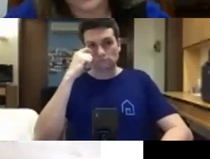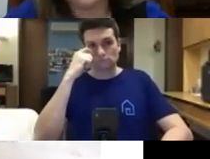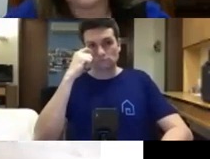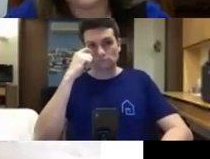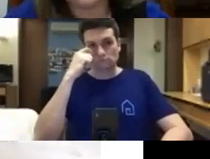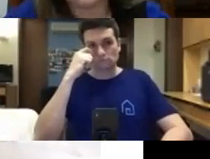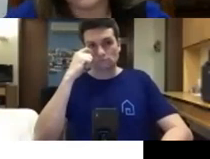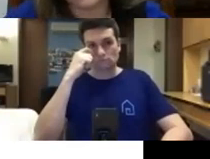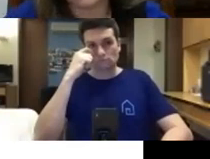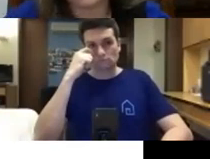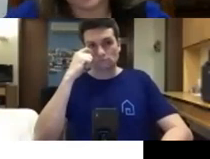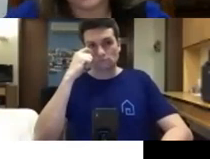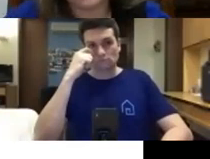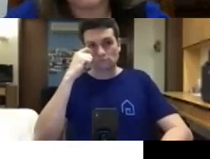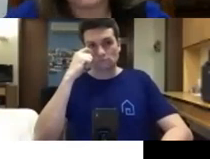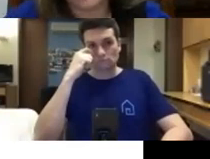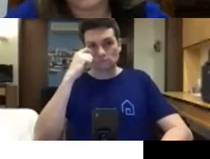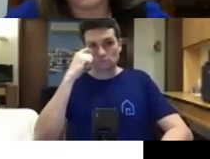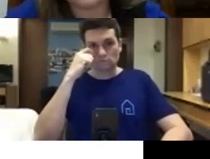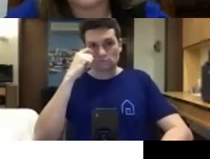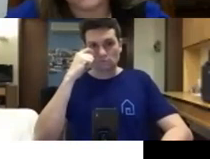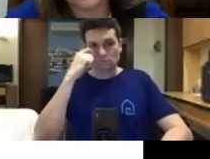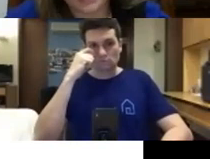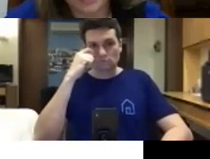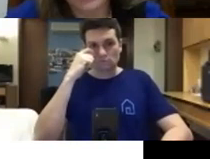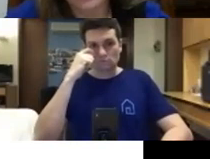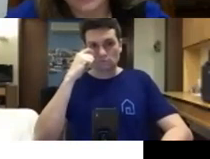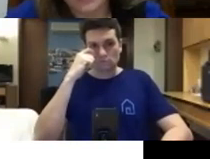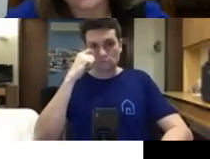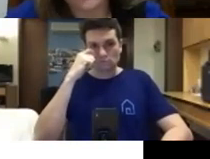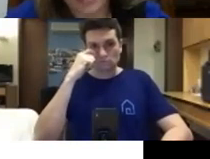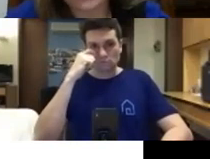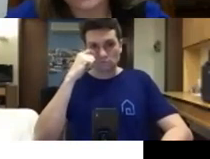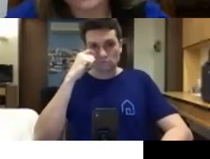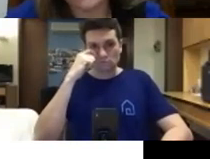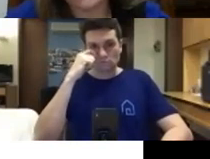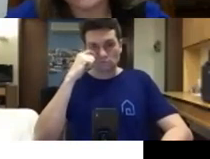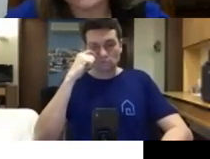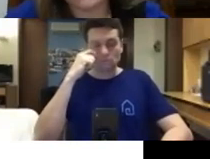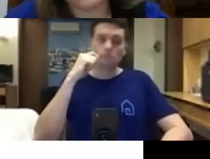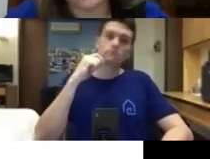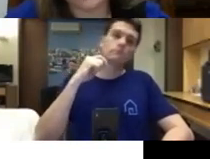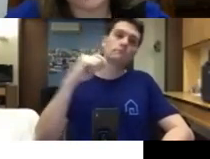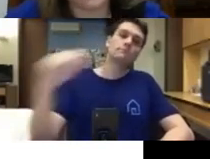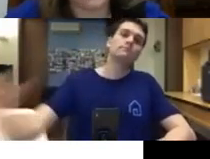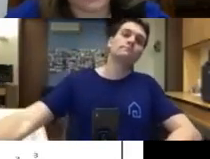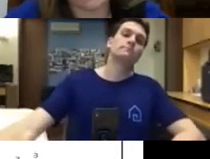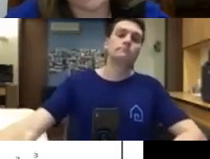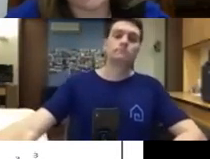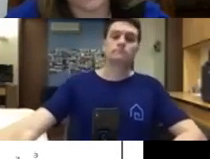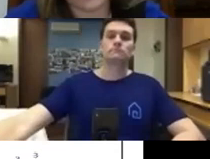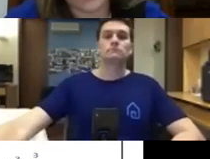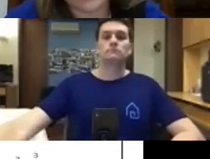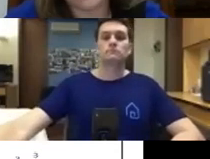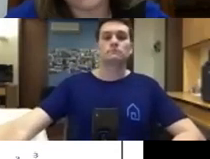de DRX, para justamente eu poder traçar essas faixas aqui. Então, aqui a gente tem